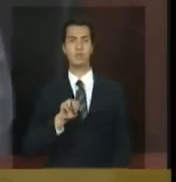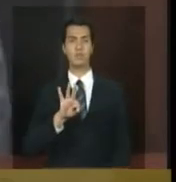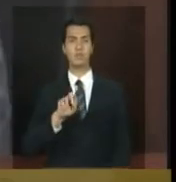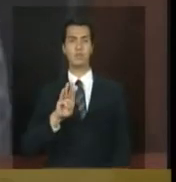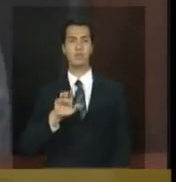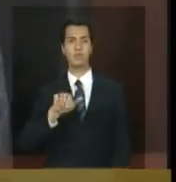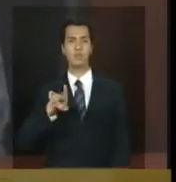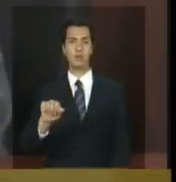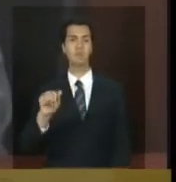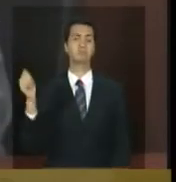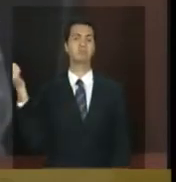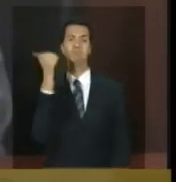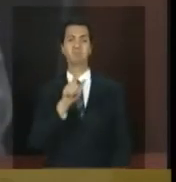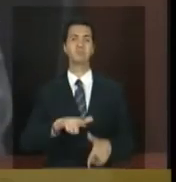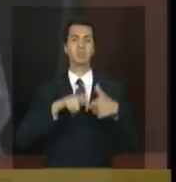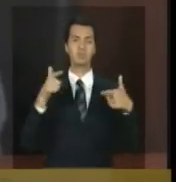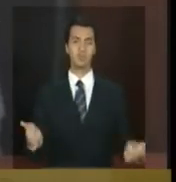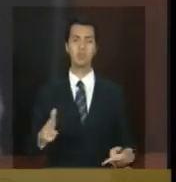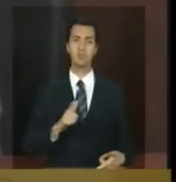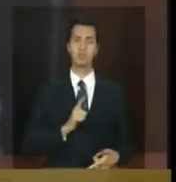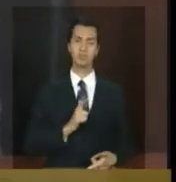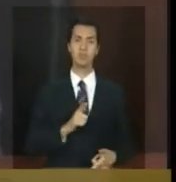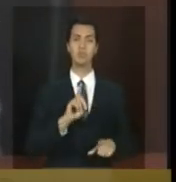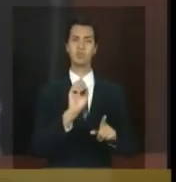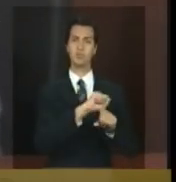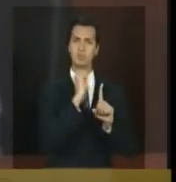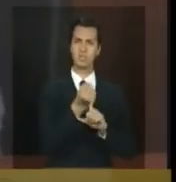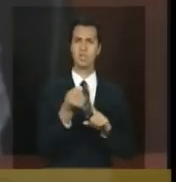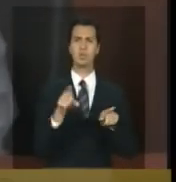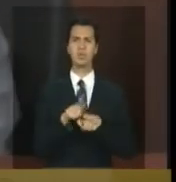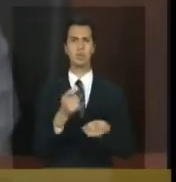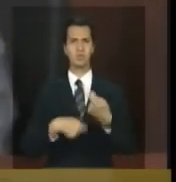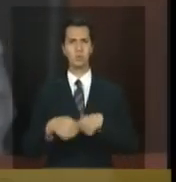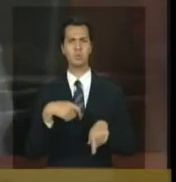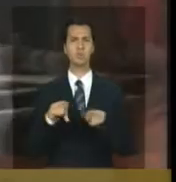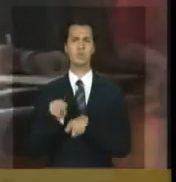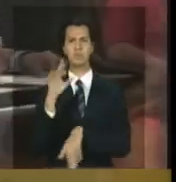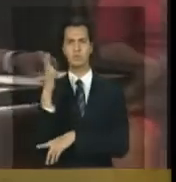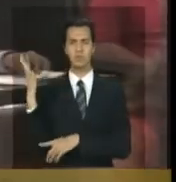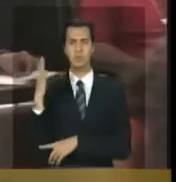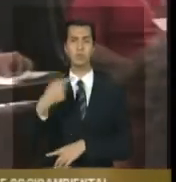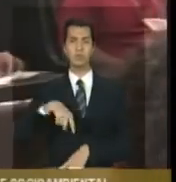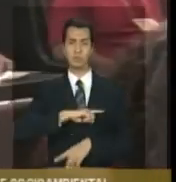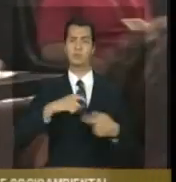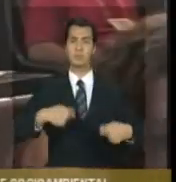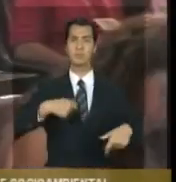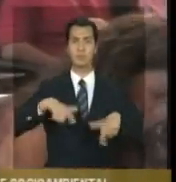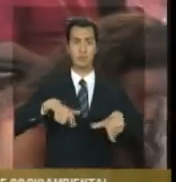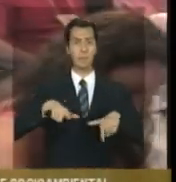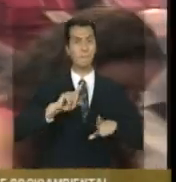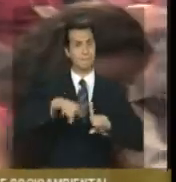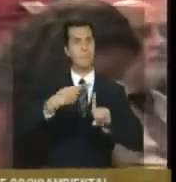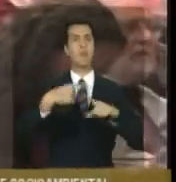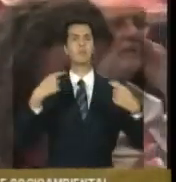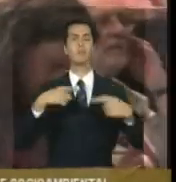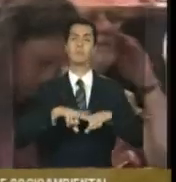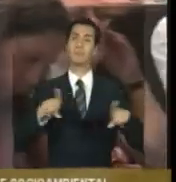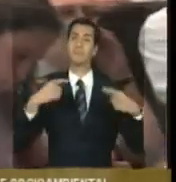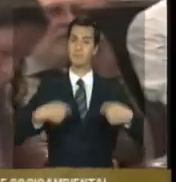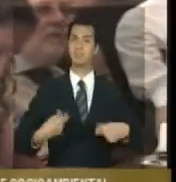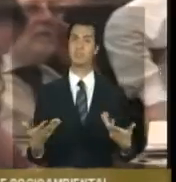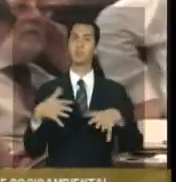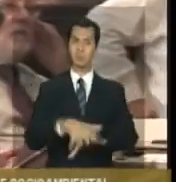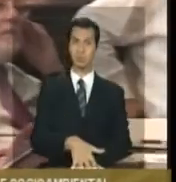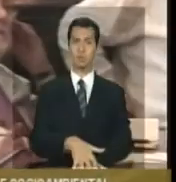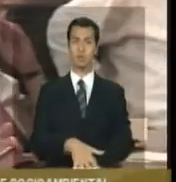e ganhos sociais e econômicos. Temos que fazer mais, mas temos que fazer com inclusão. Temos que discutir a questão de gênero.